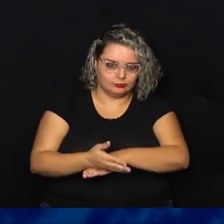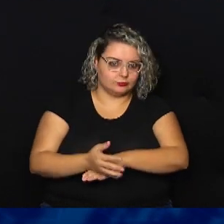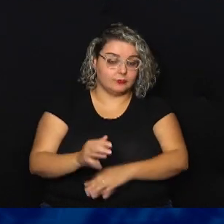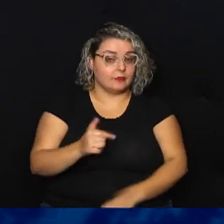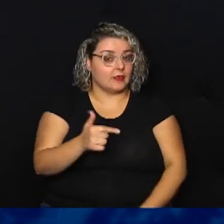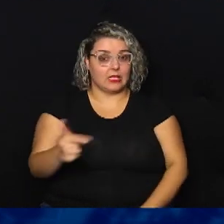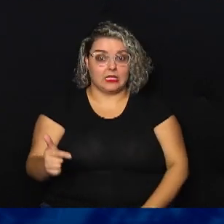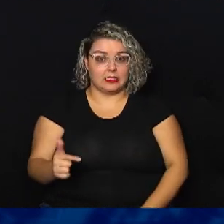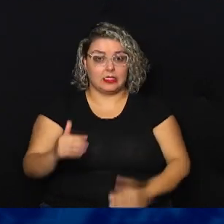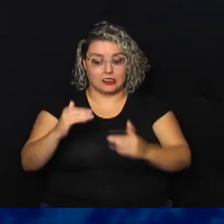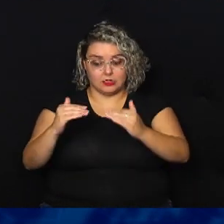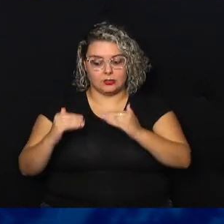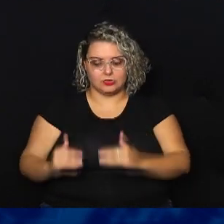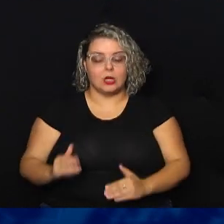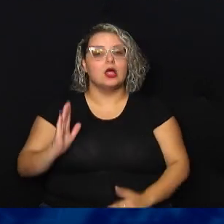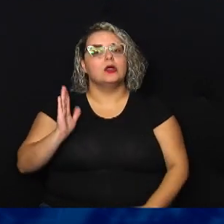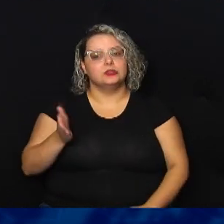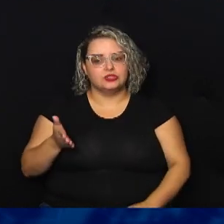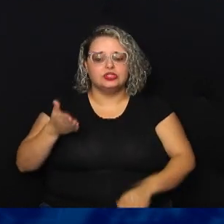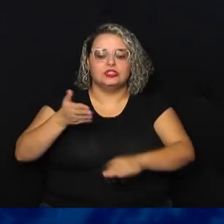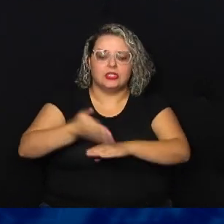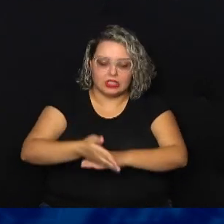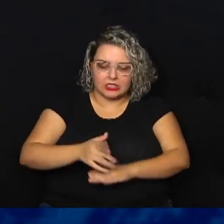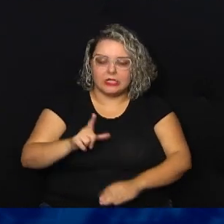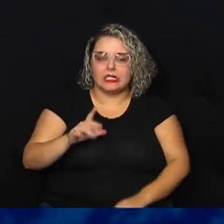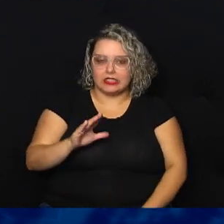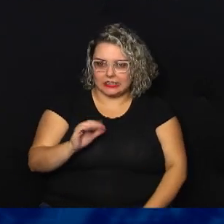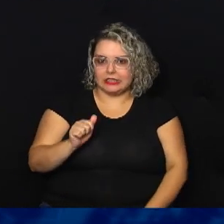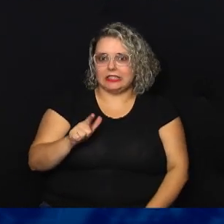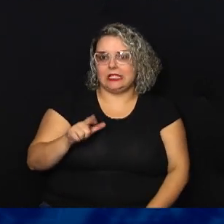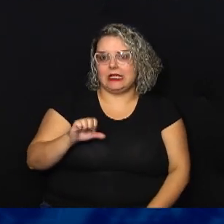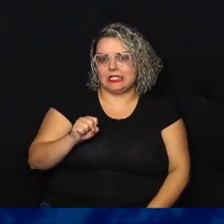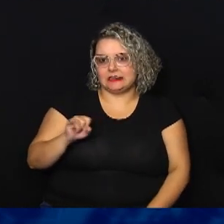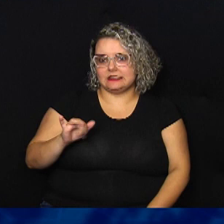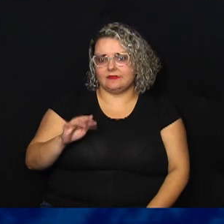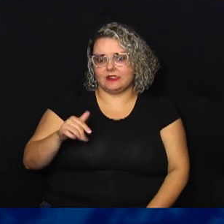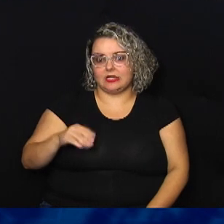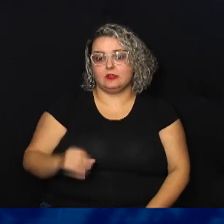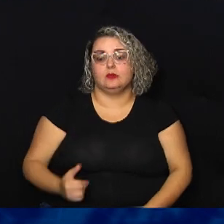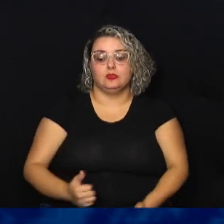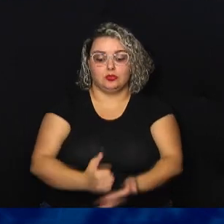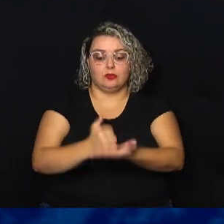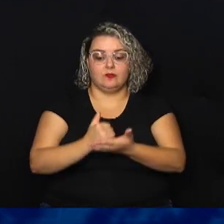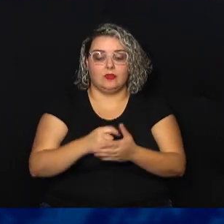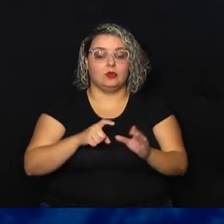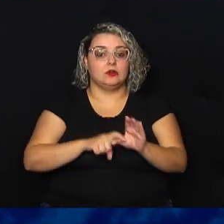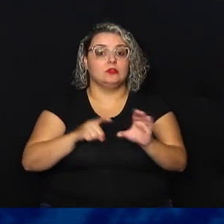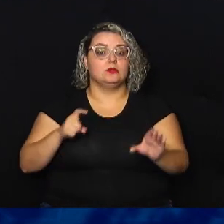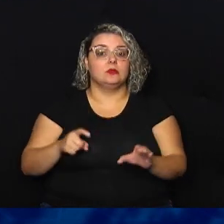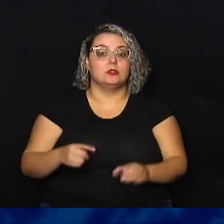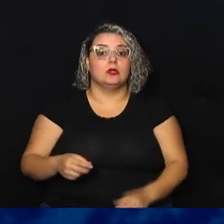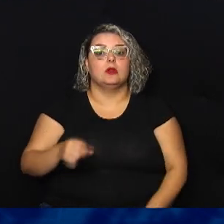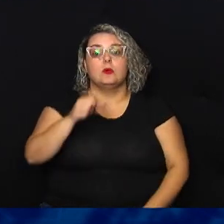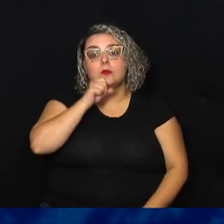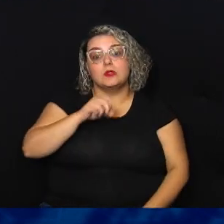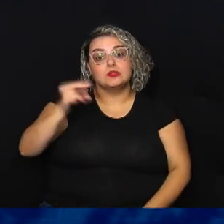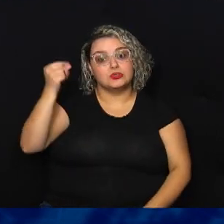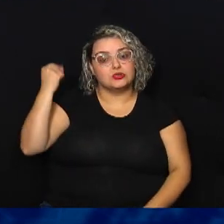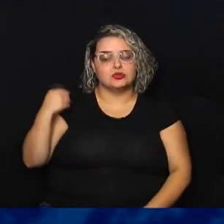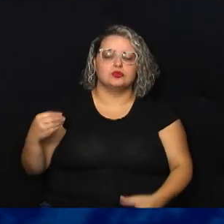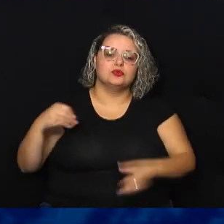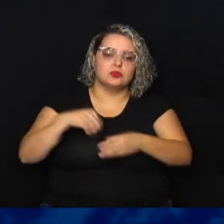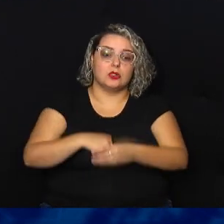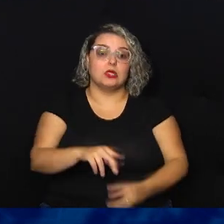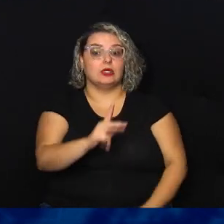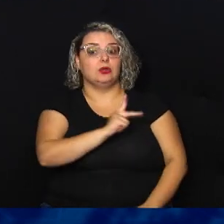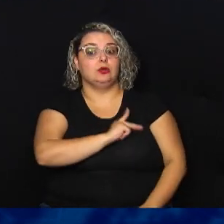de rebaixamento, já está classificado para o Troféu Independência, que é o antigo troféu do interior. E o Palmeiras